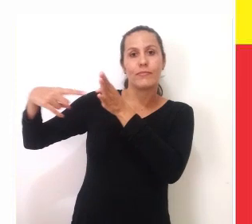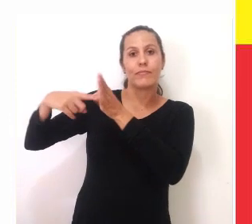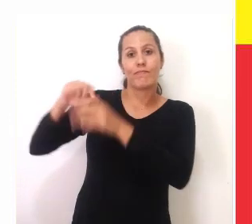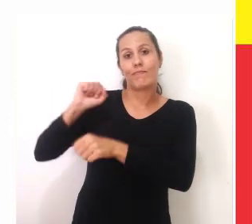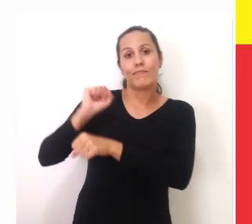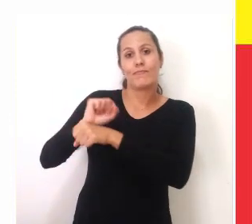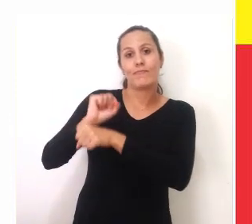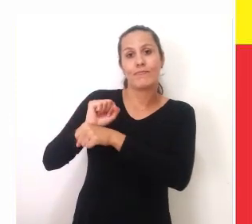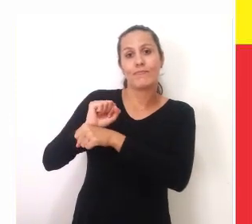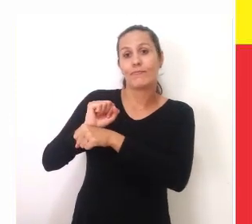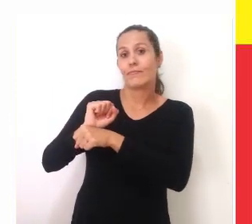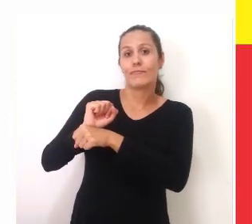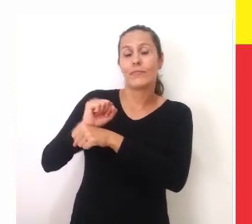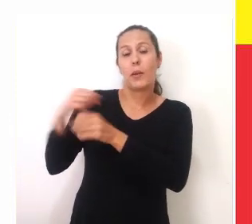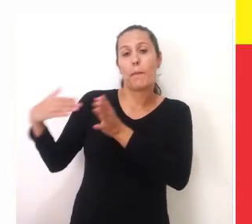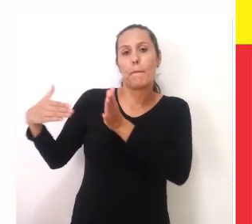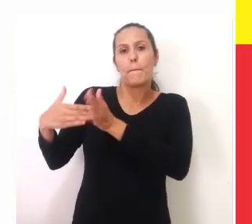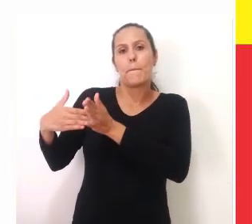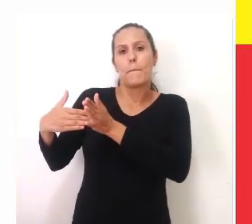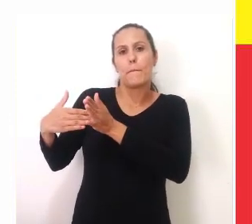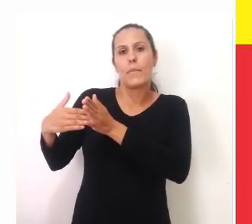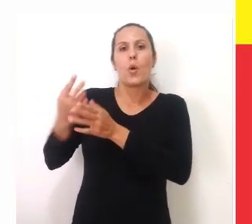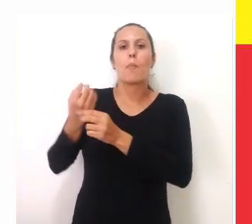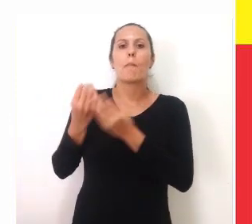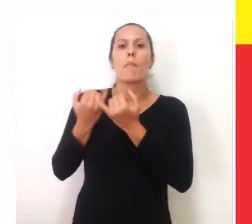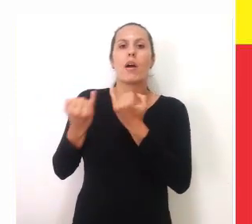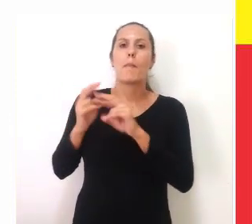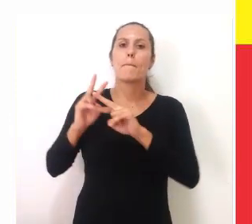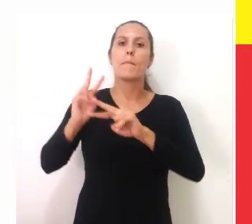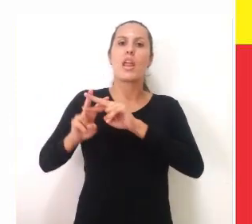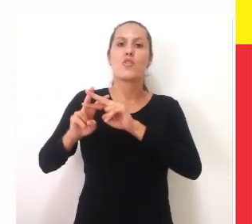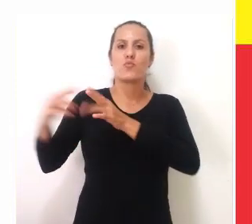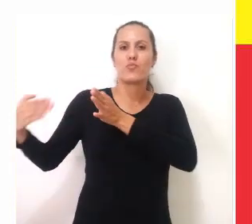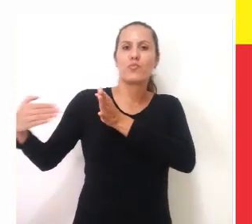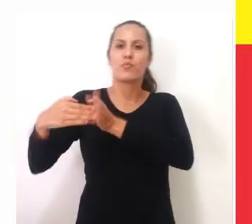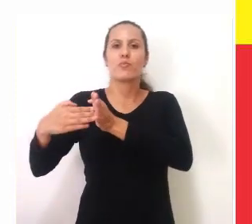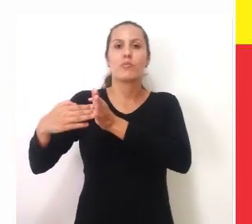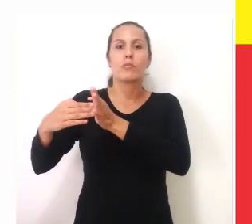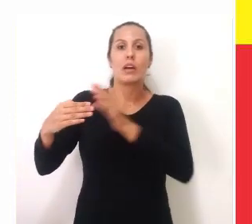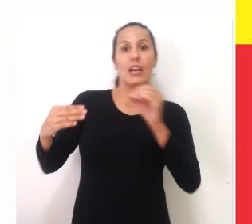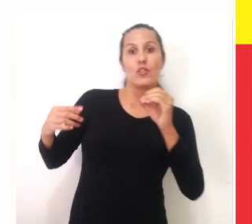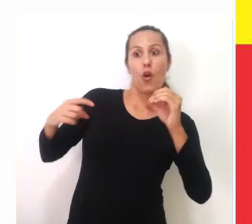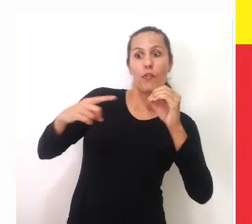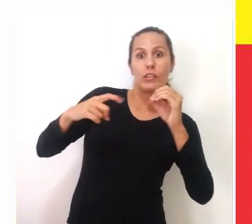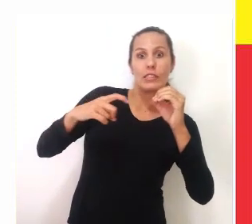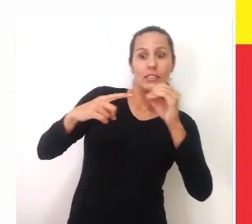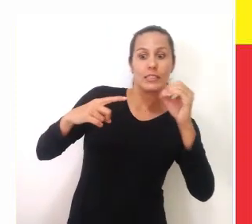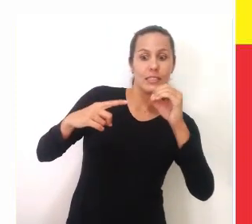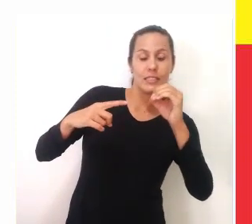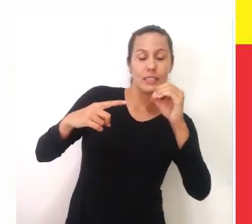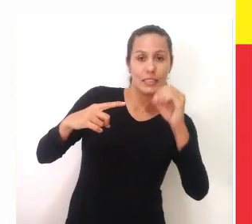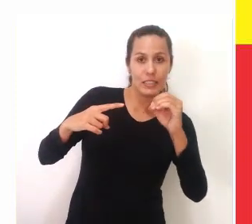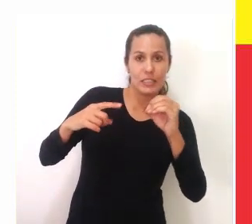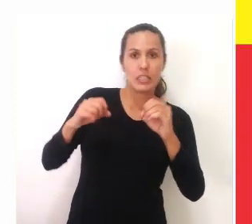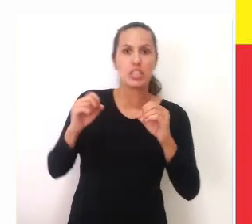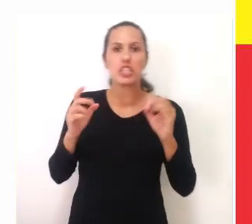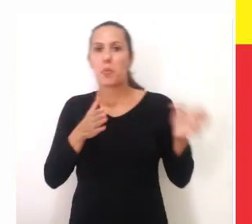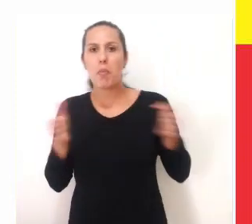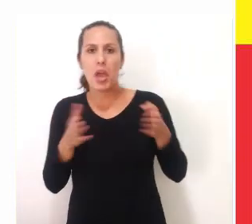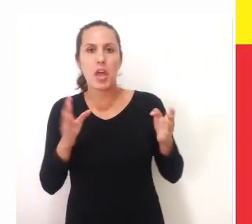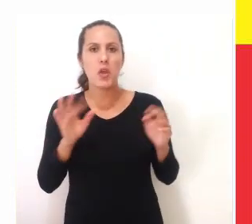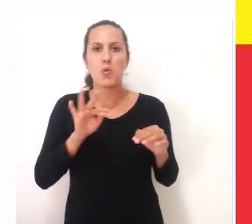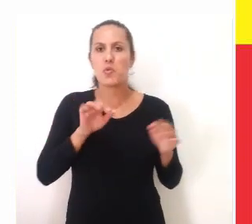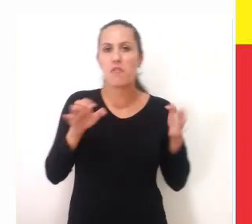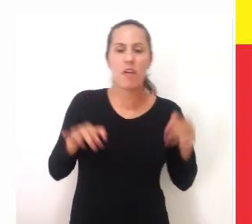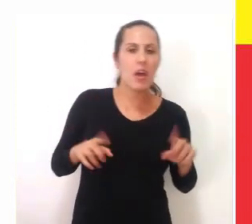o espermatozoide vai ficar preso em algum local. Vamos ver qual é. E ele não vai